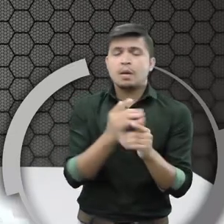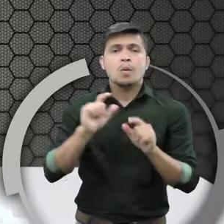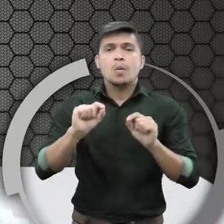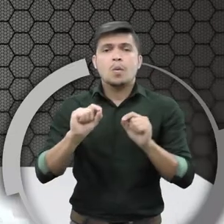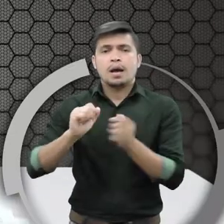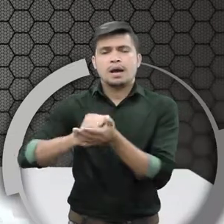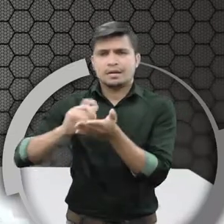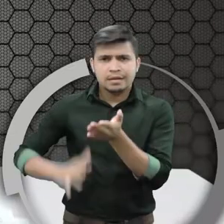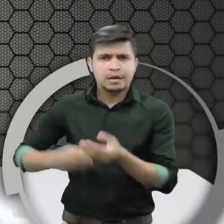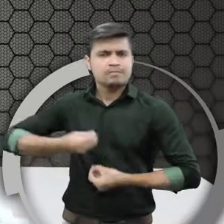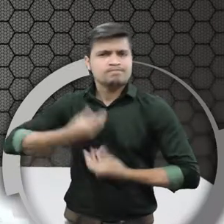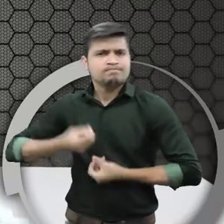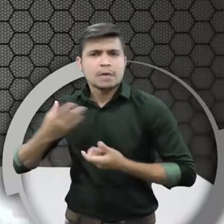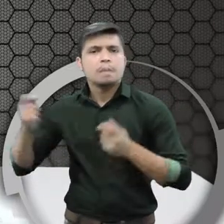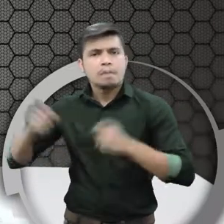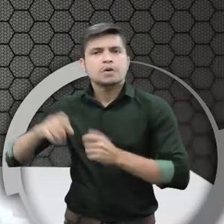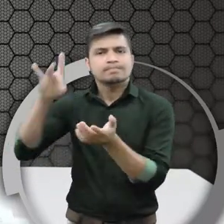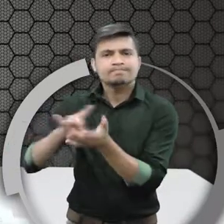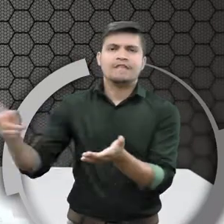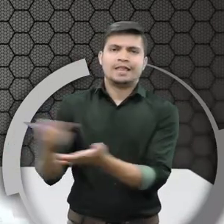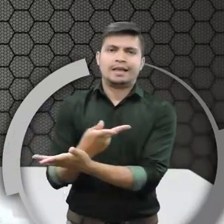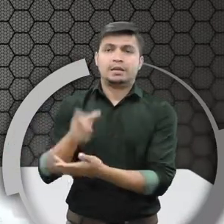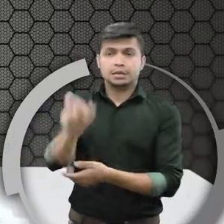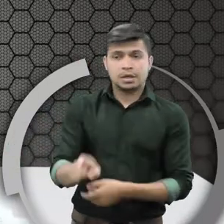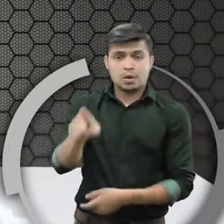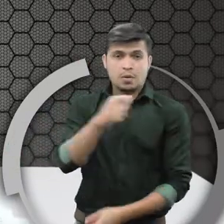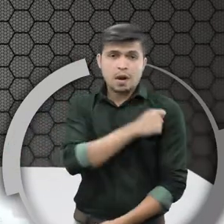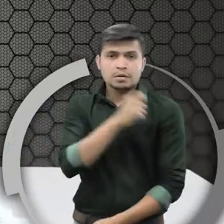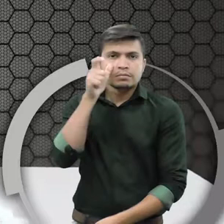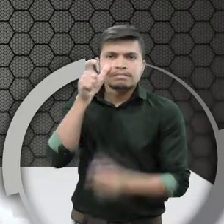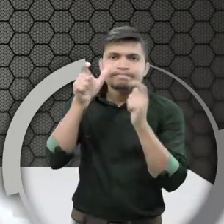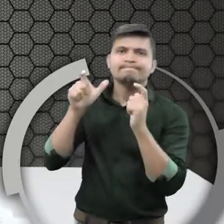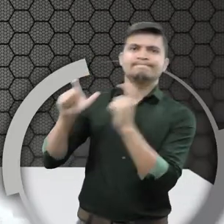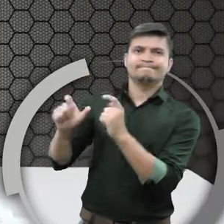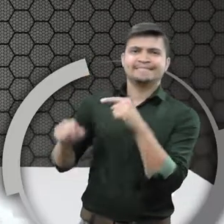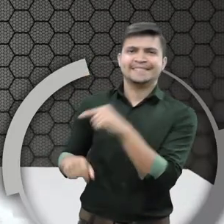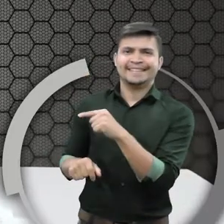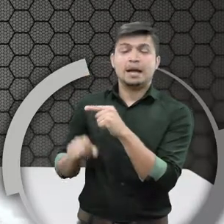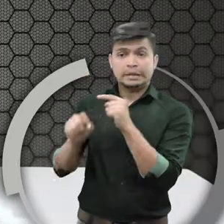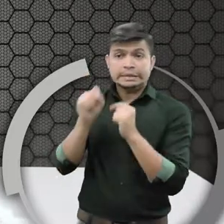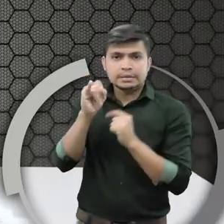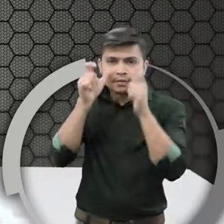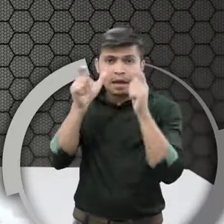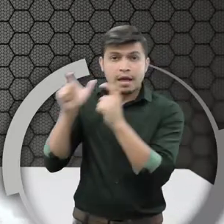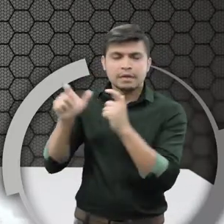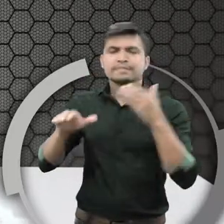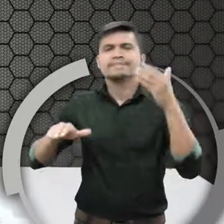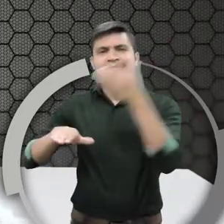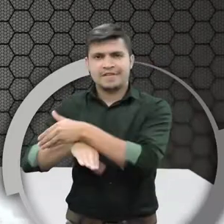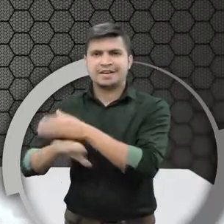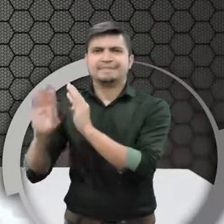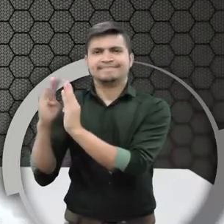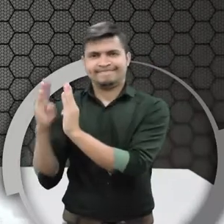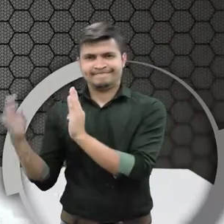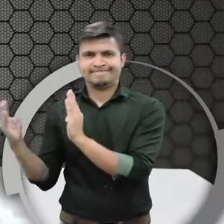e ser realmente interessante para o aluno. Porque o aluno só vai visitar o multimeio se ele estiver realmente interessado em alguma coisa que tenha lá. Então, que